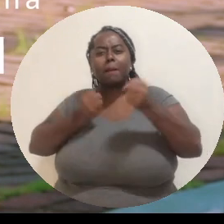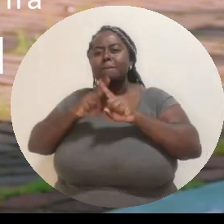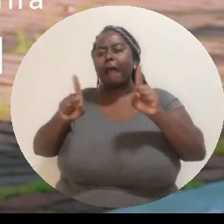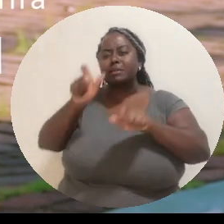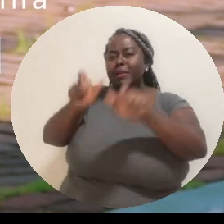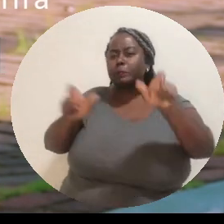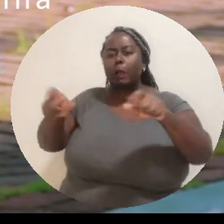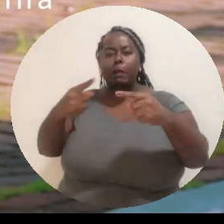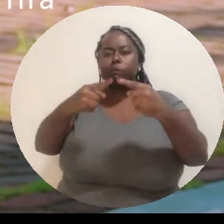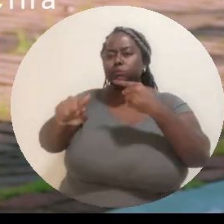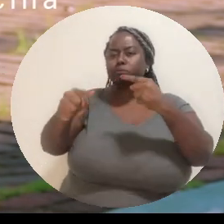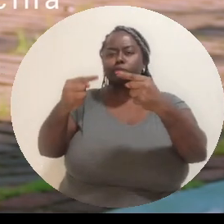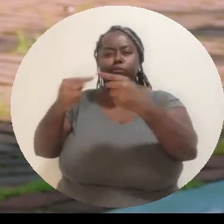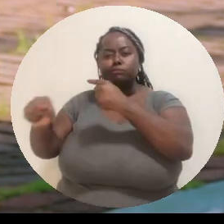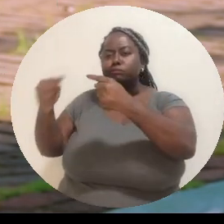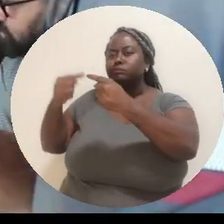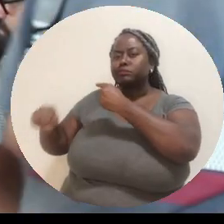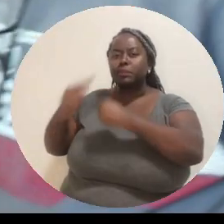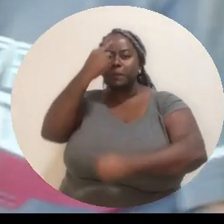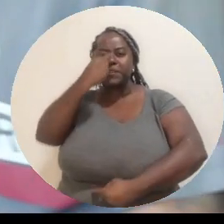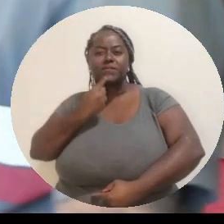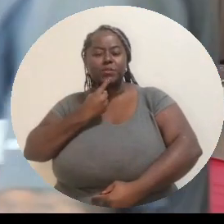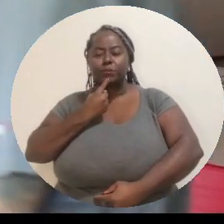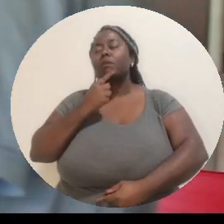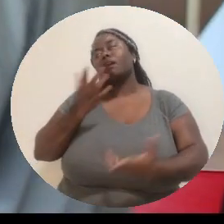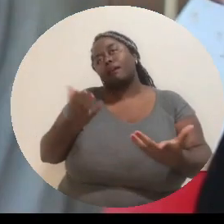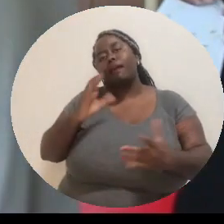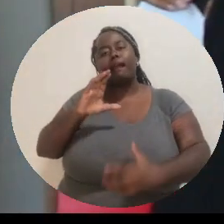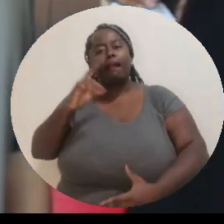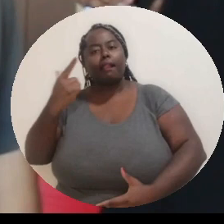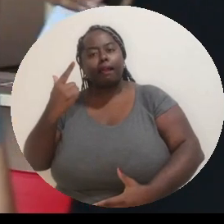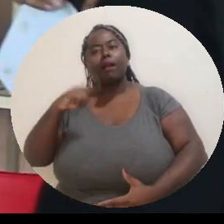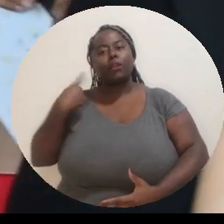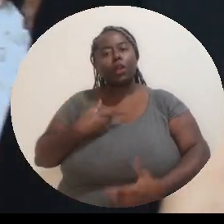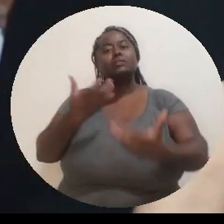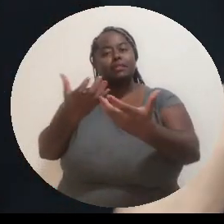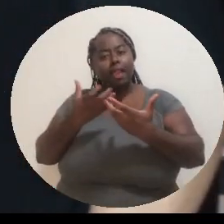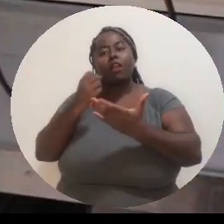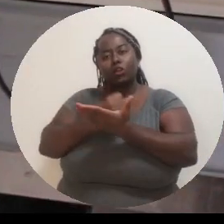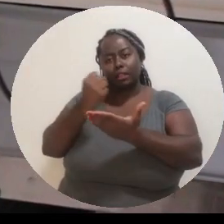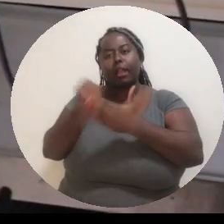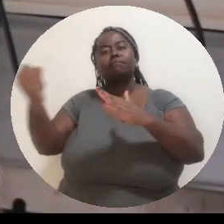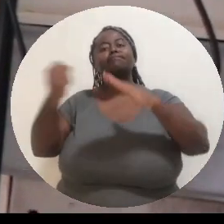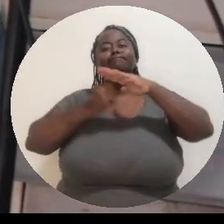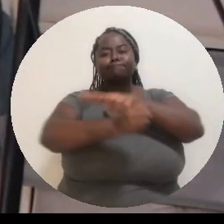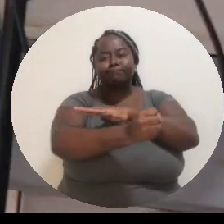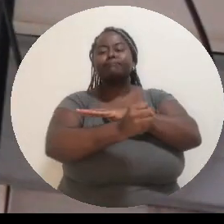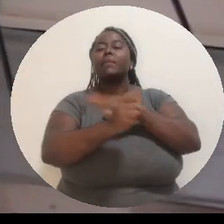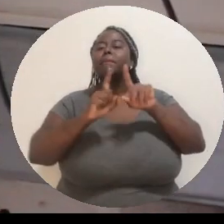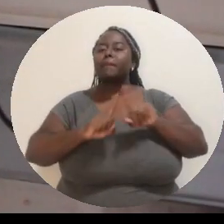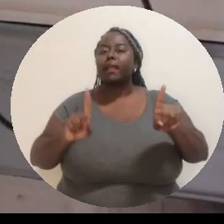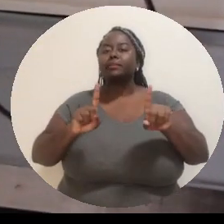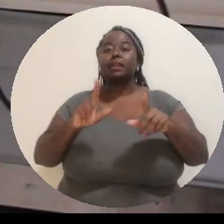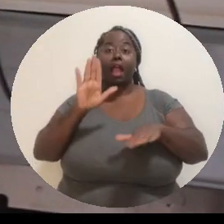enquadravam no perfil. Claro, a gente quer recolocar a pessoa no mercado de trabalho, só que é o seguinte, e quando tem uma